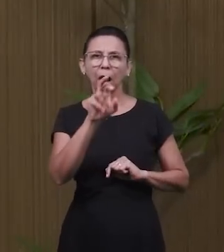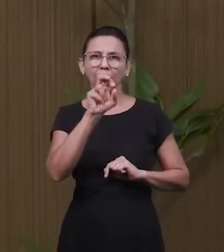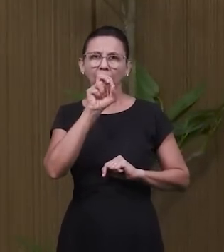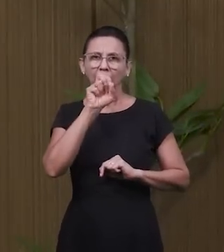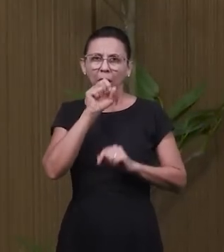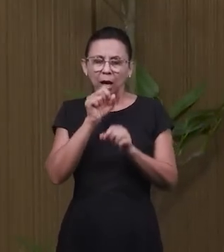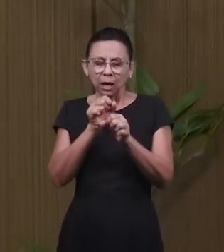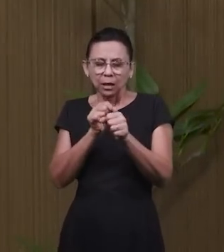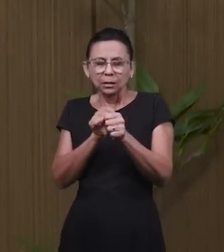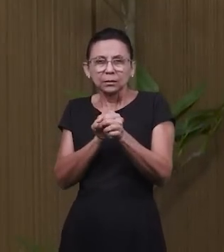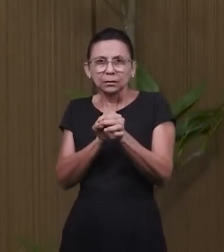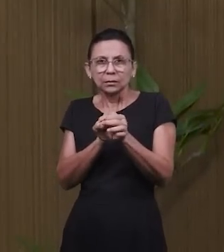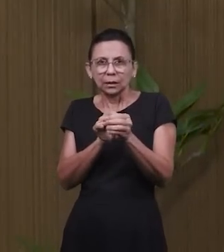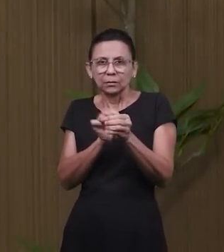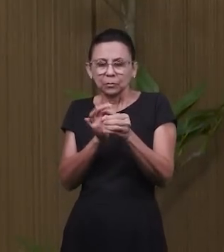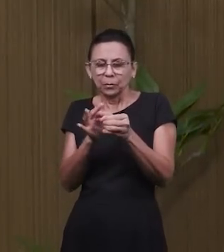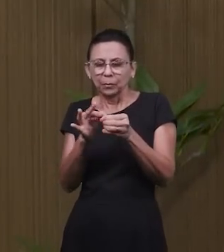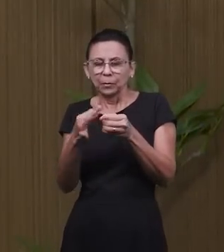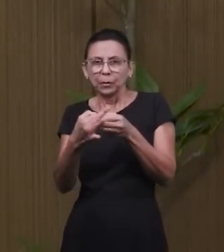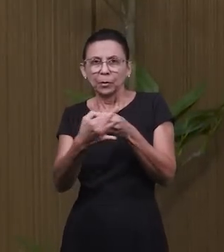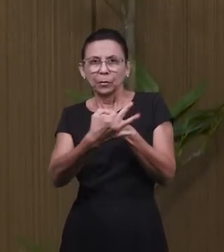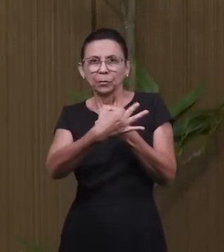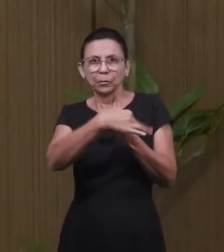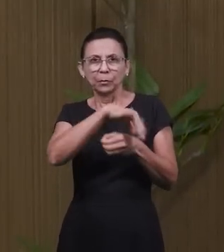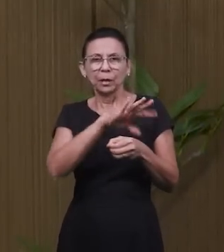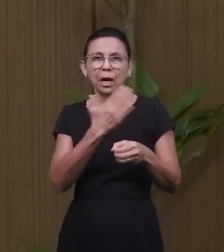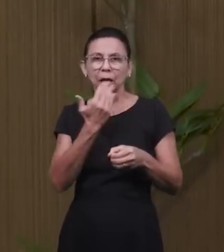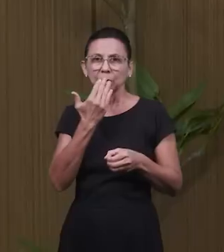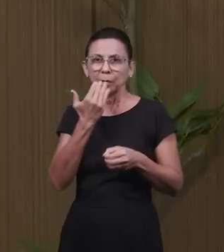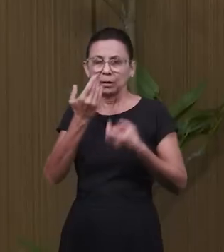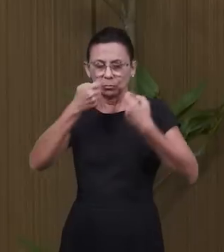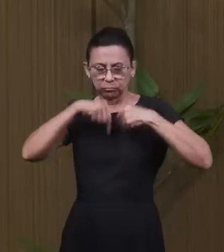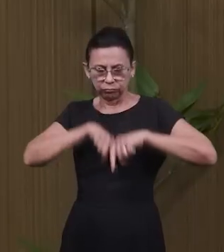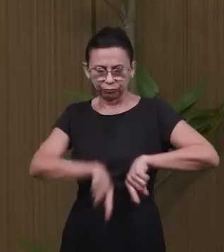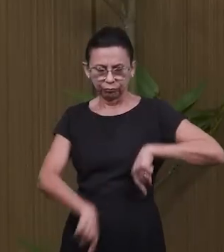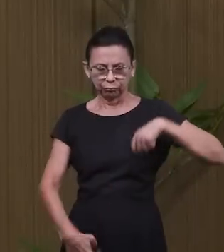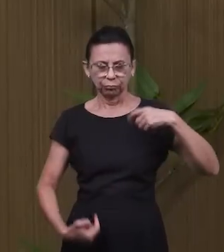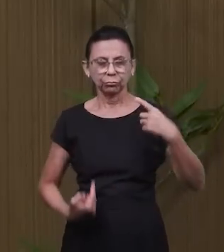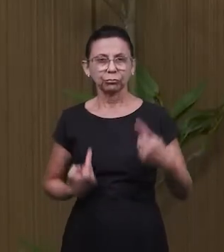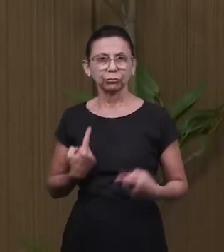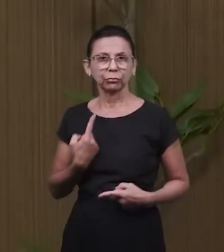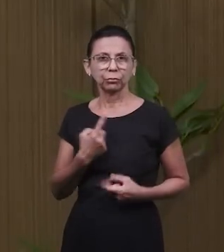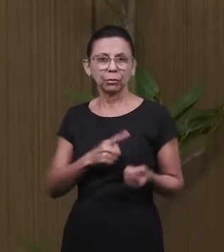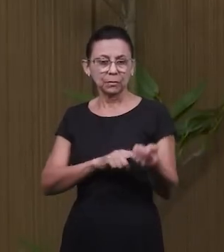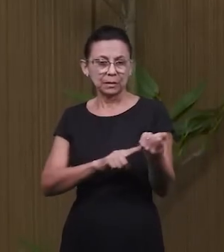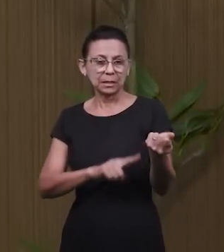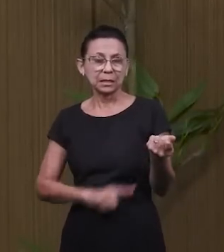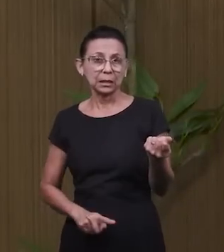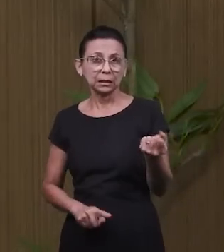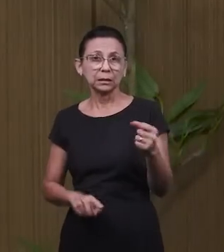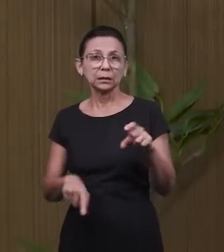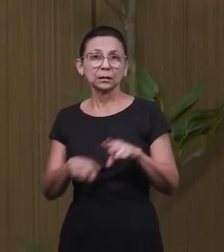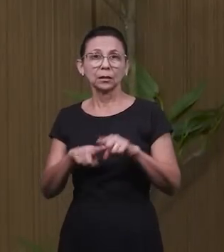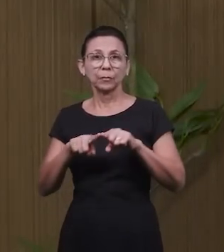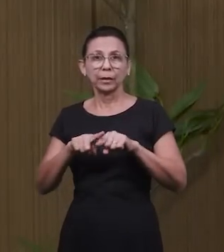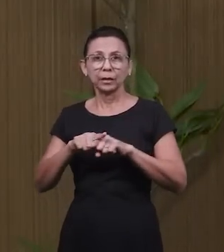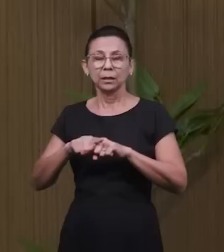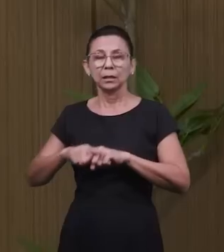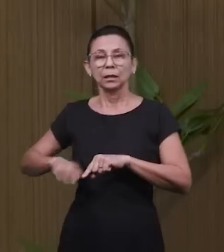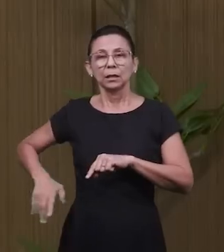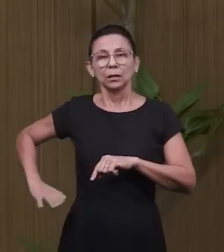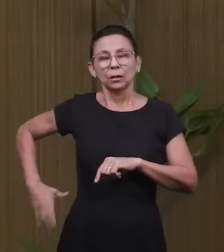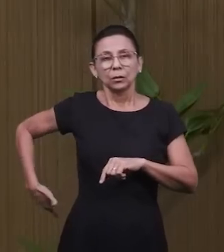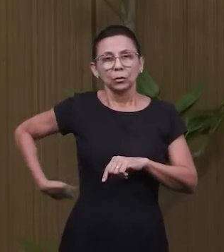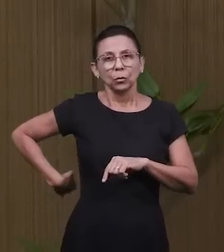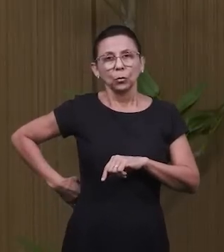a célula, ele leva lá os nutrientes, o alimento para a célula, e ele tira a impureza,